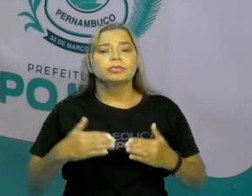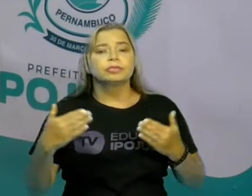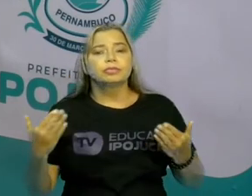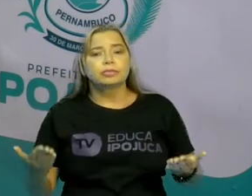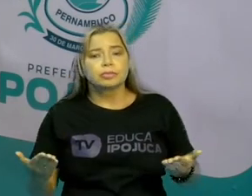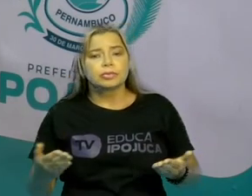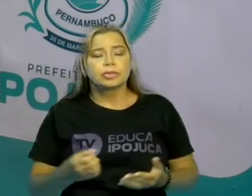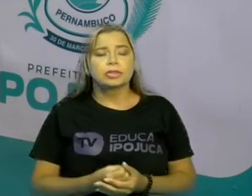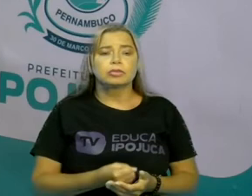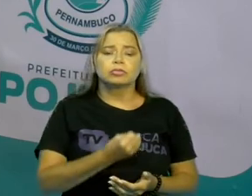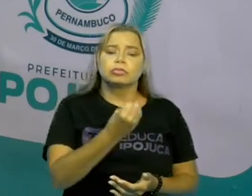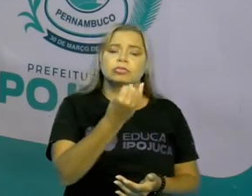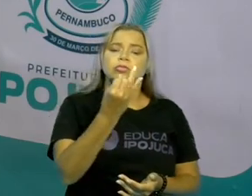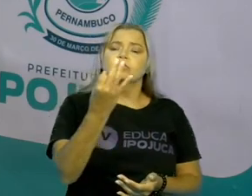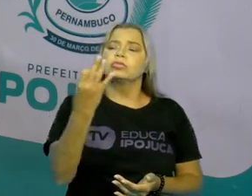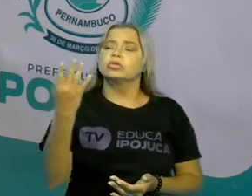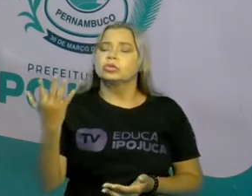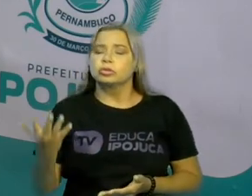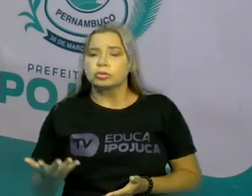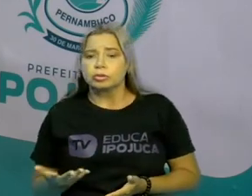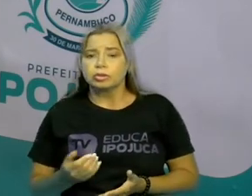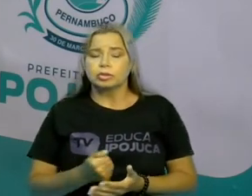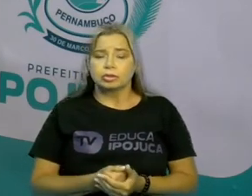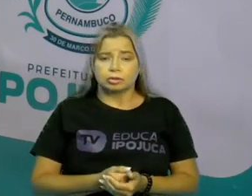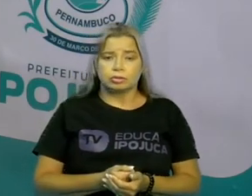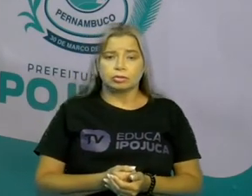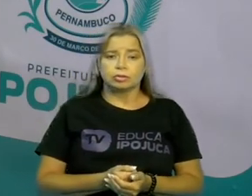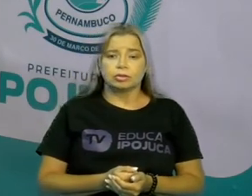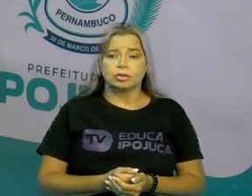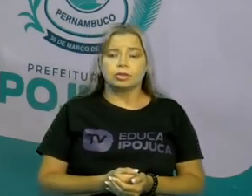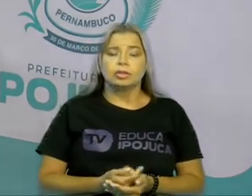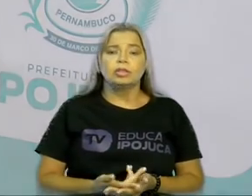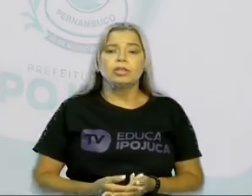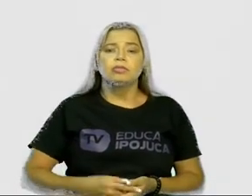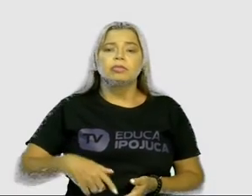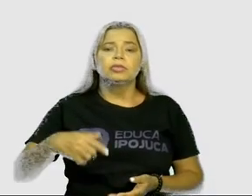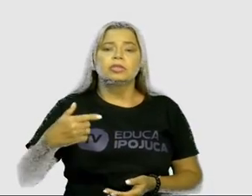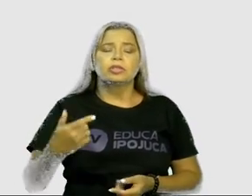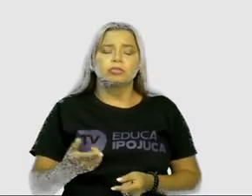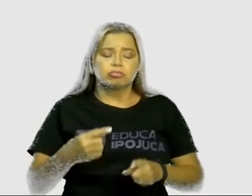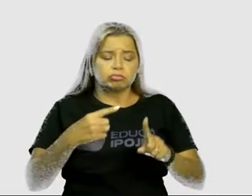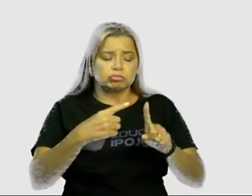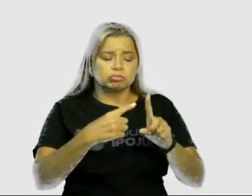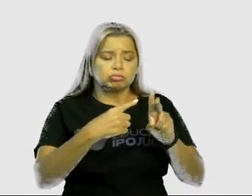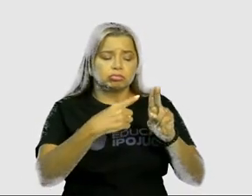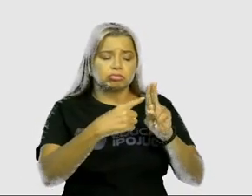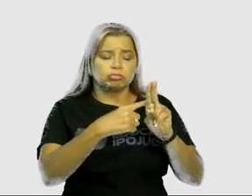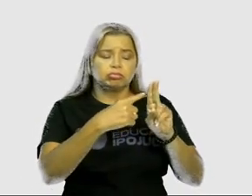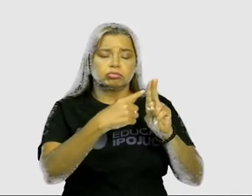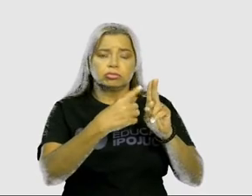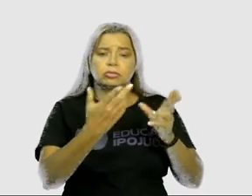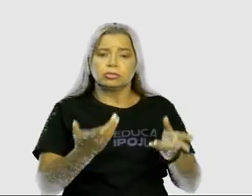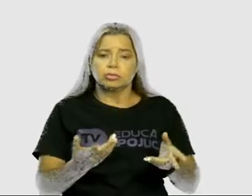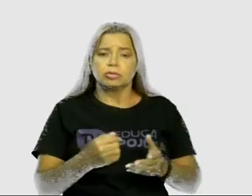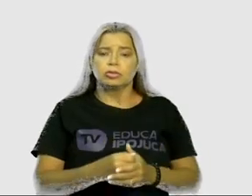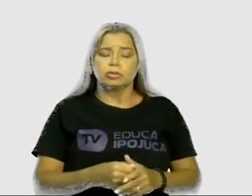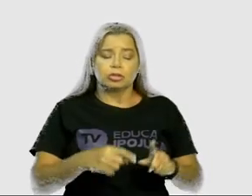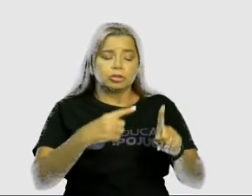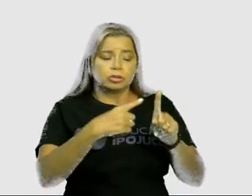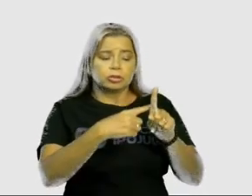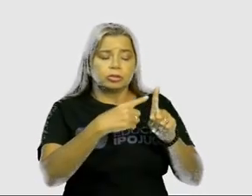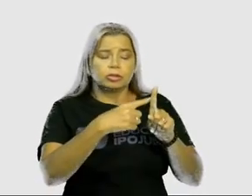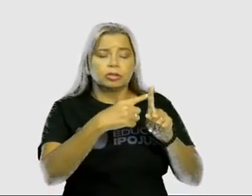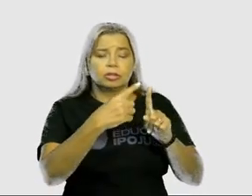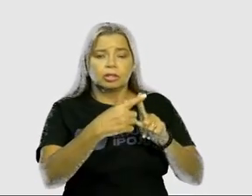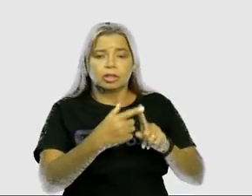calcula como no exemplo duas dezenas mais quatro unidade = 20 +